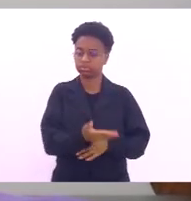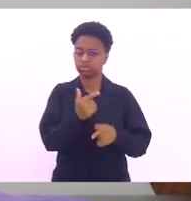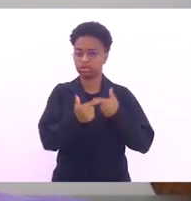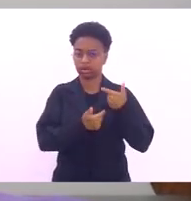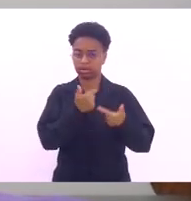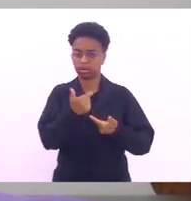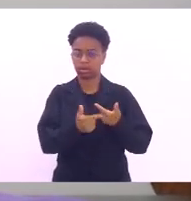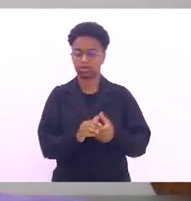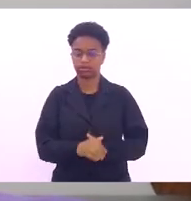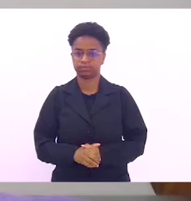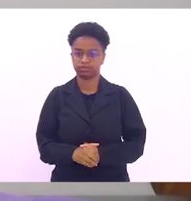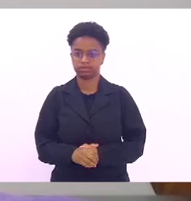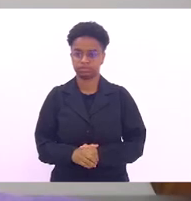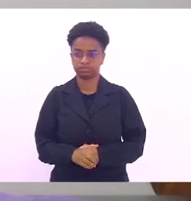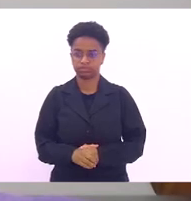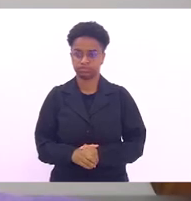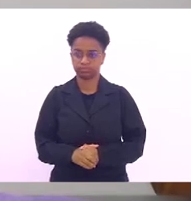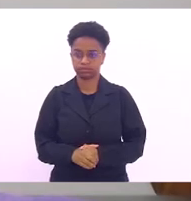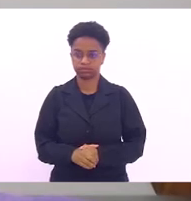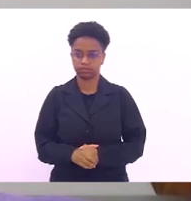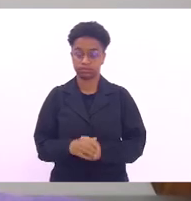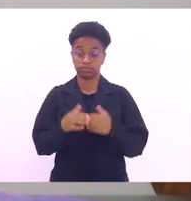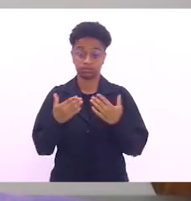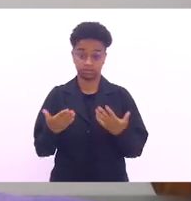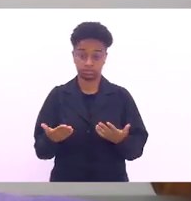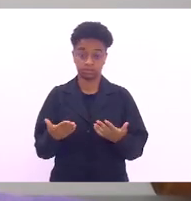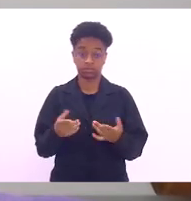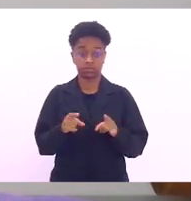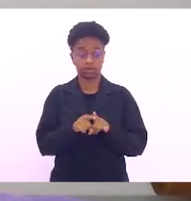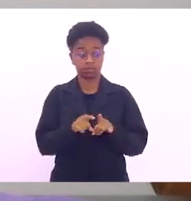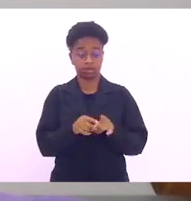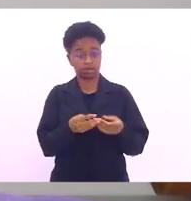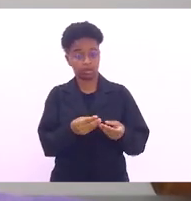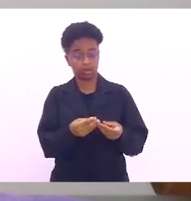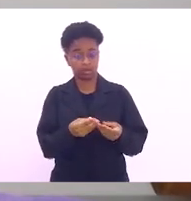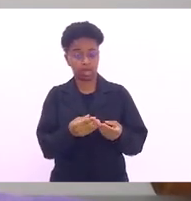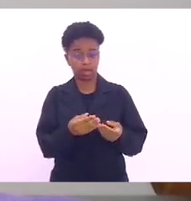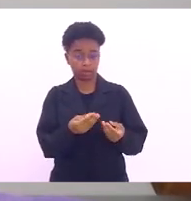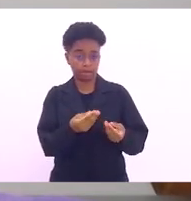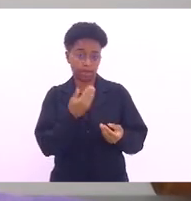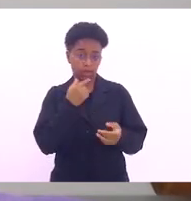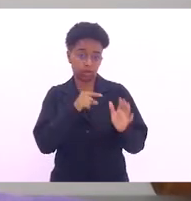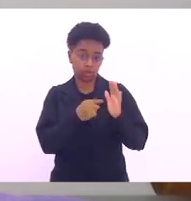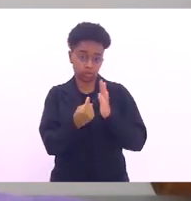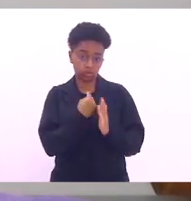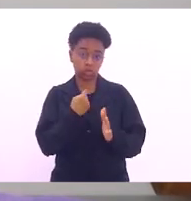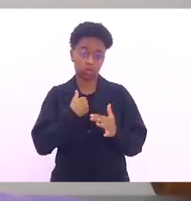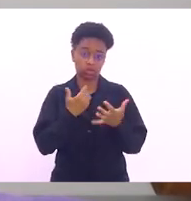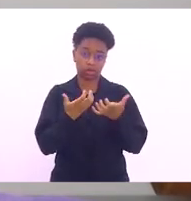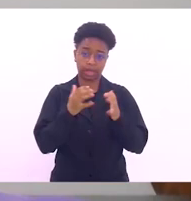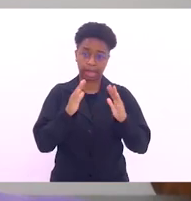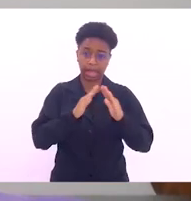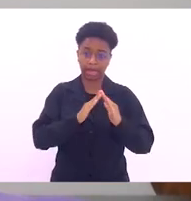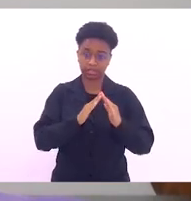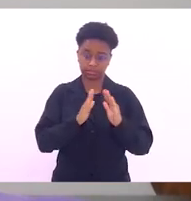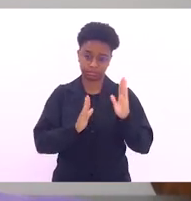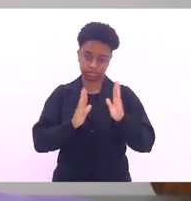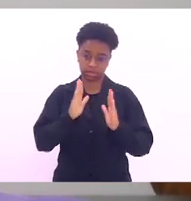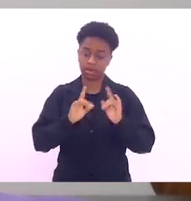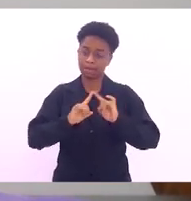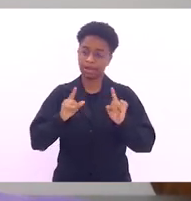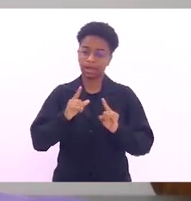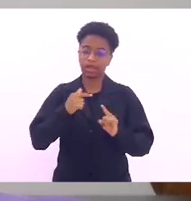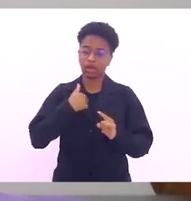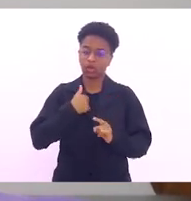tá então eles até me ofereceram um abrigo lá na época mas eu tomei coragem